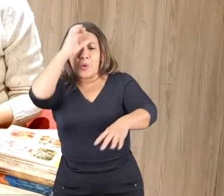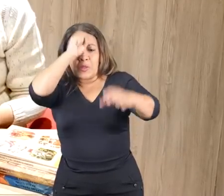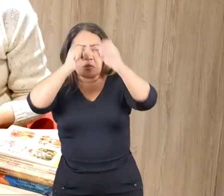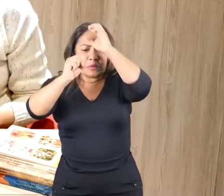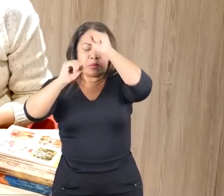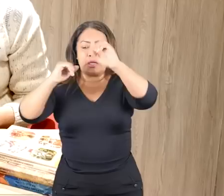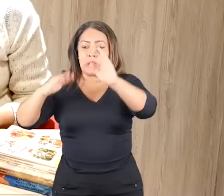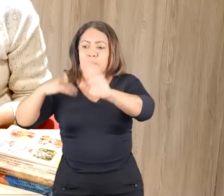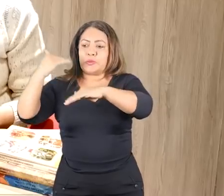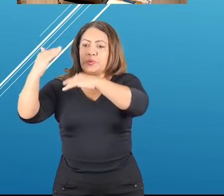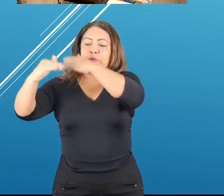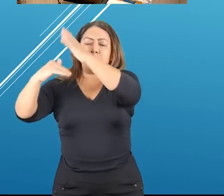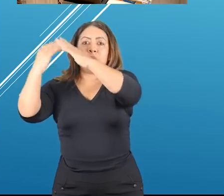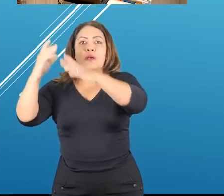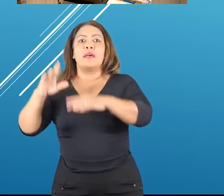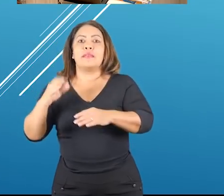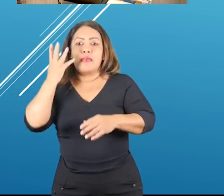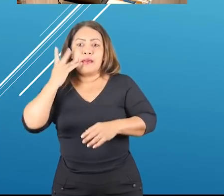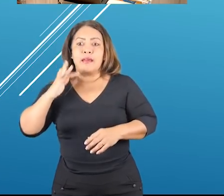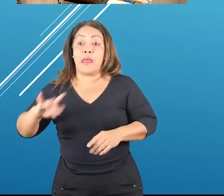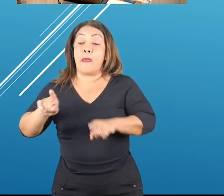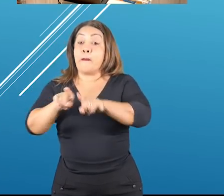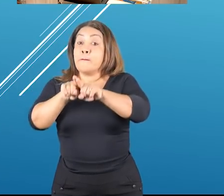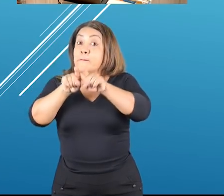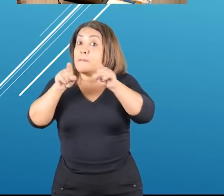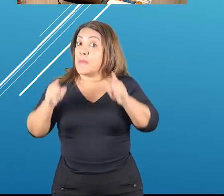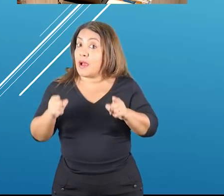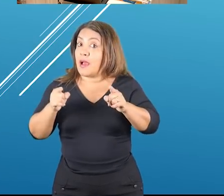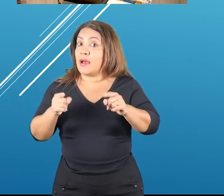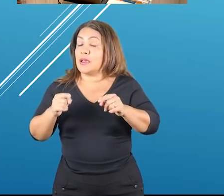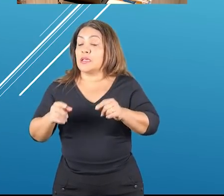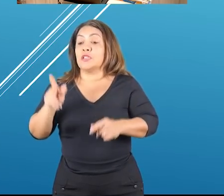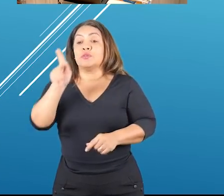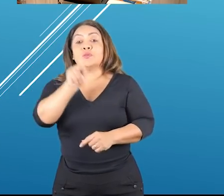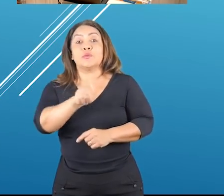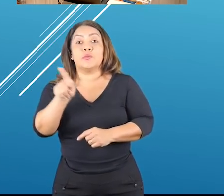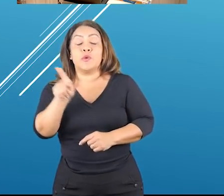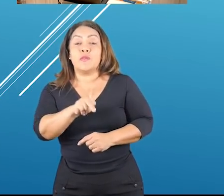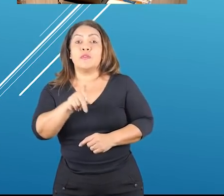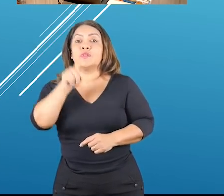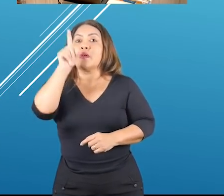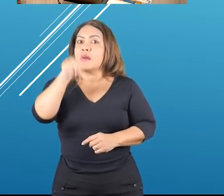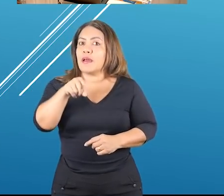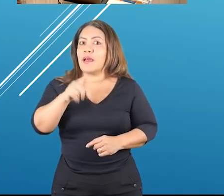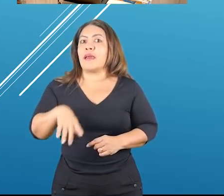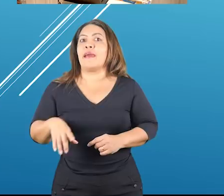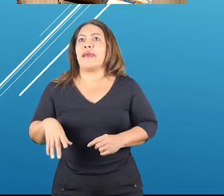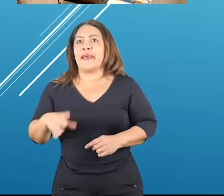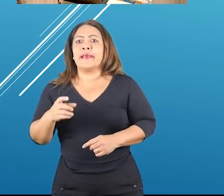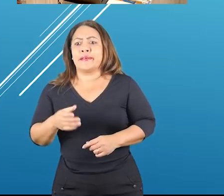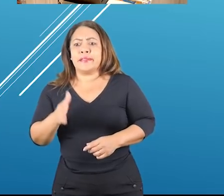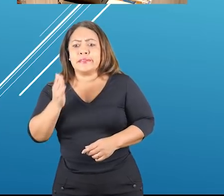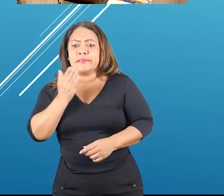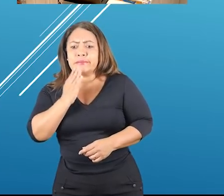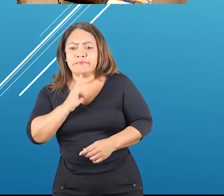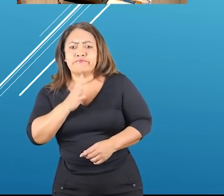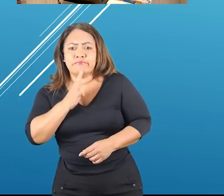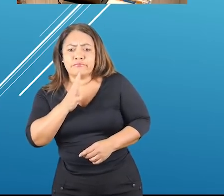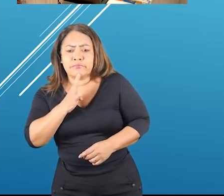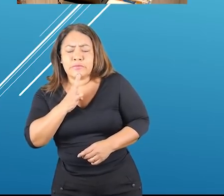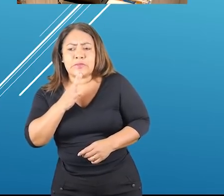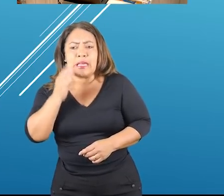desenvolvimento integral da criança, mas o professor, ele é o conhecedor da criança e